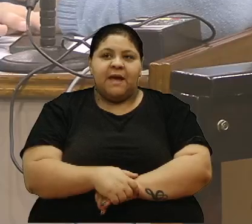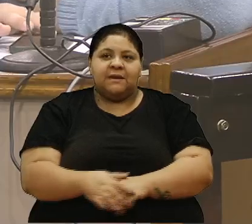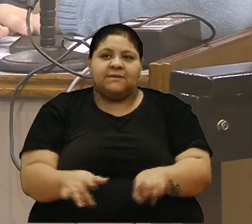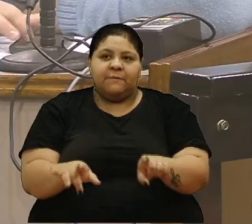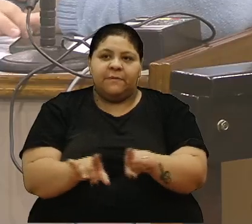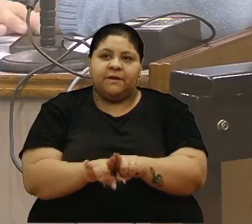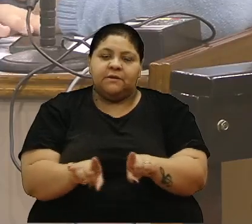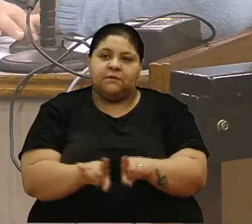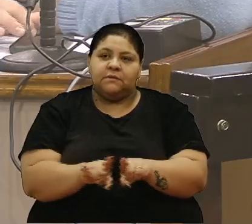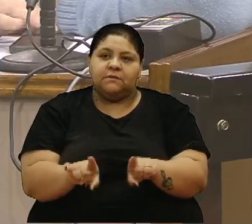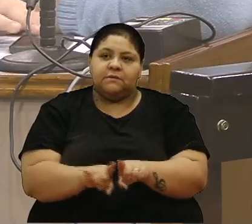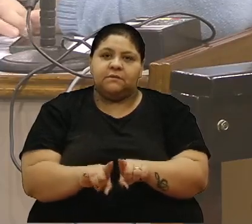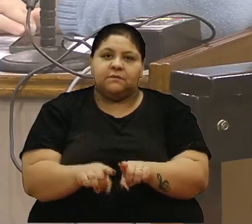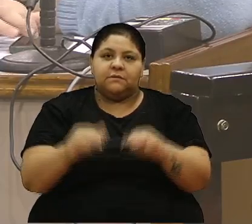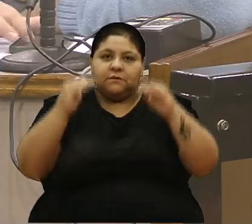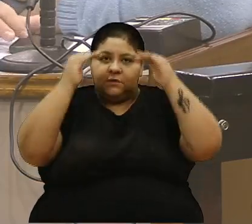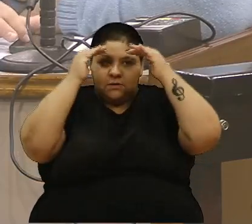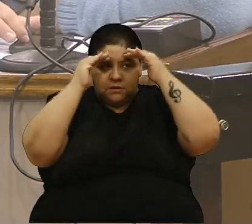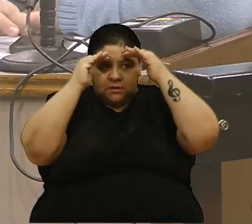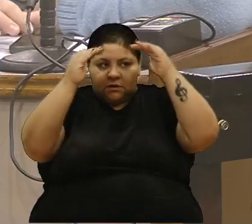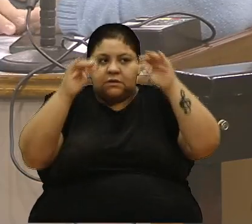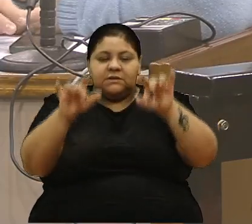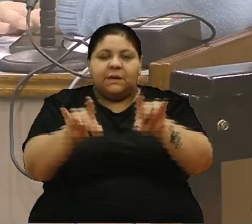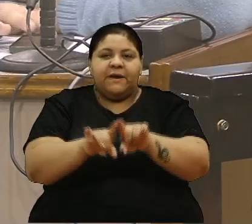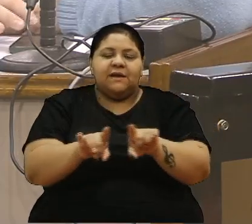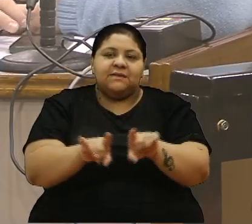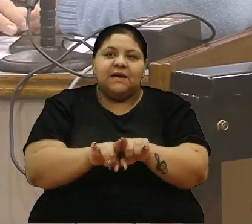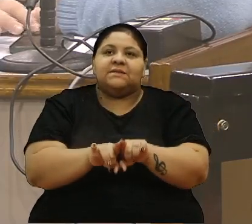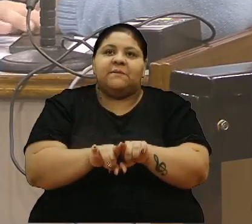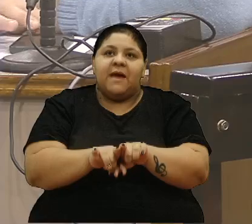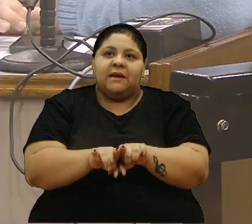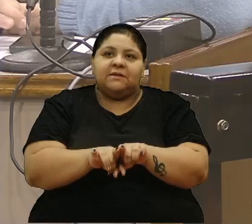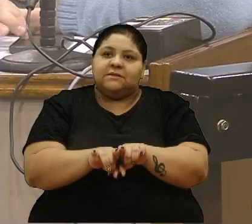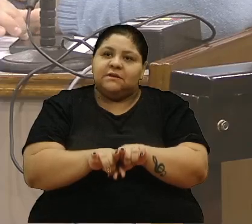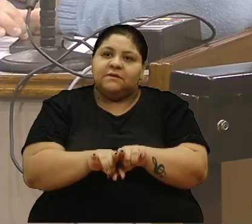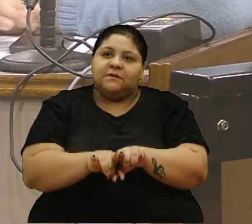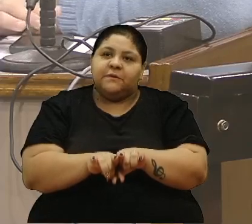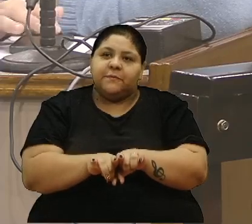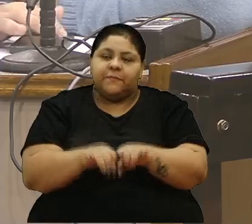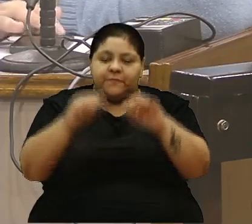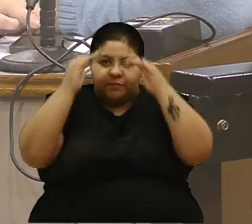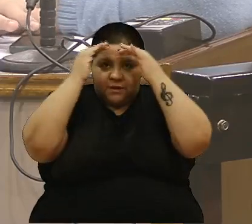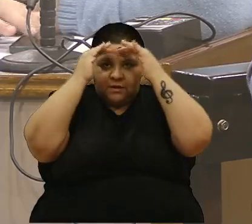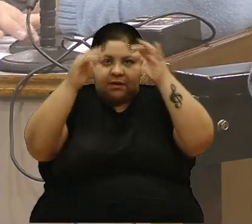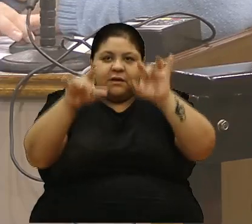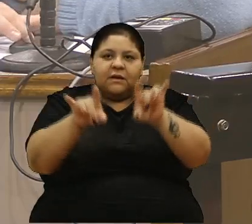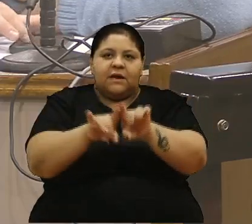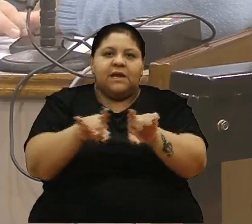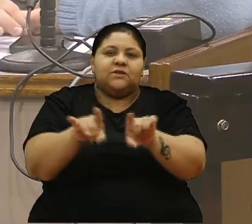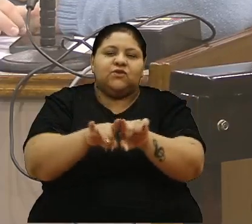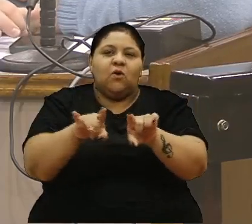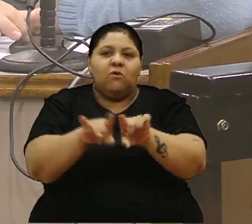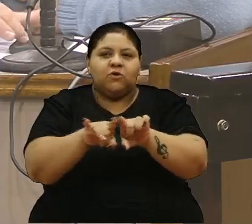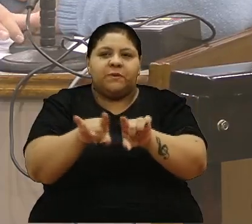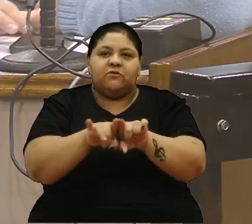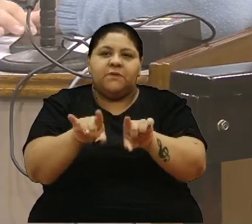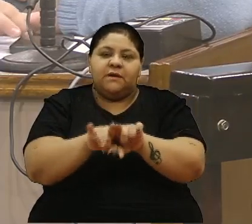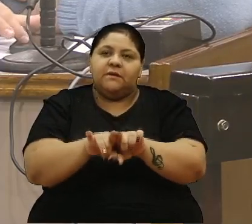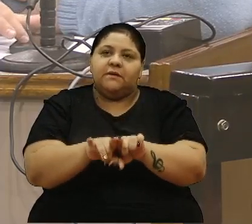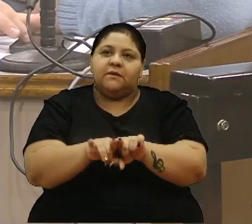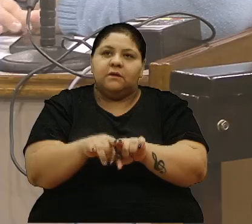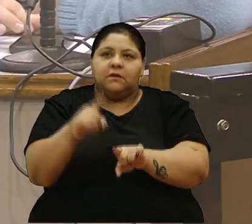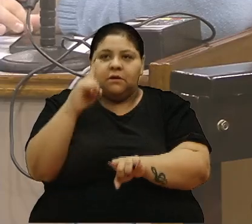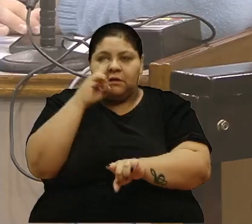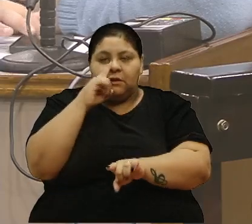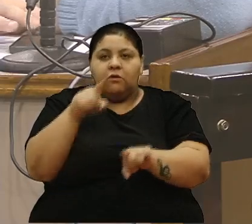em consideração e respeito à fala da vereadora Rose, eu respeito ela como mãe também, né, que